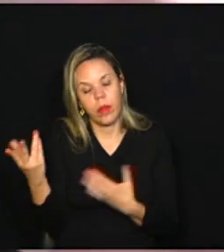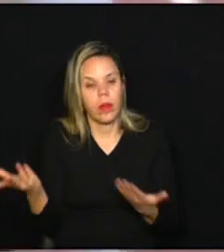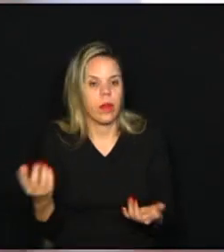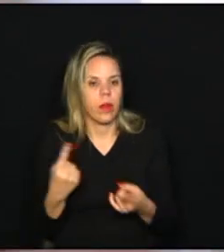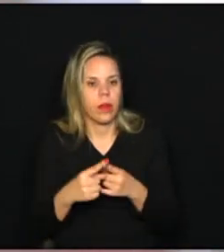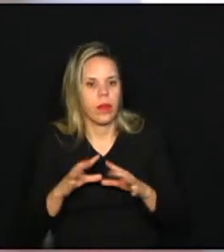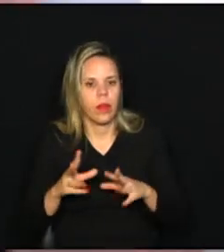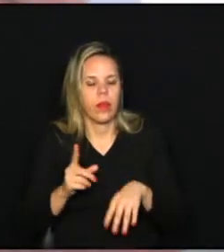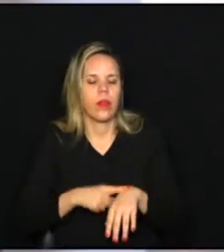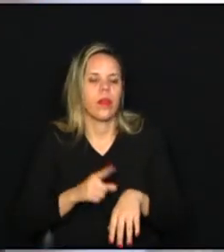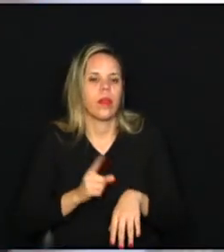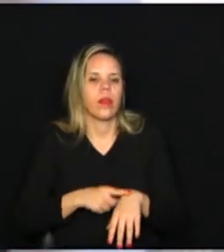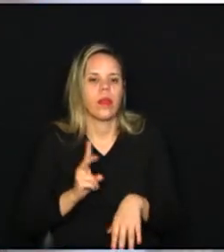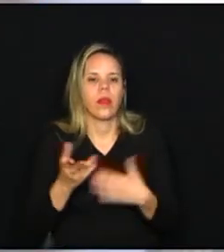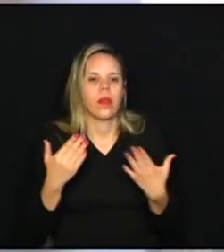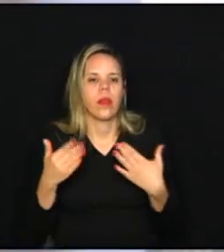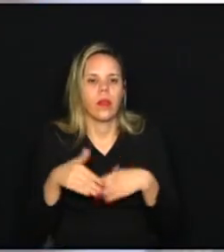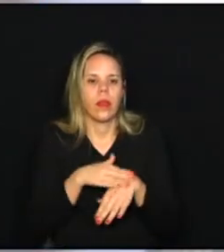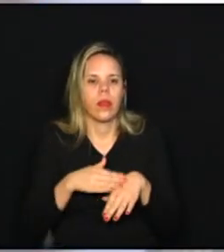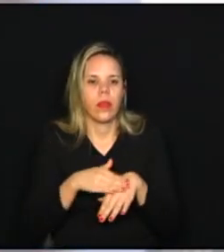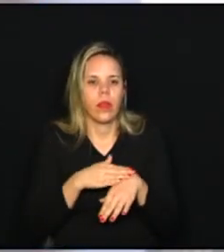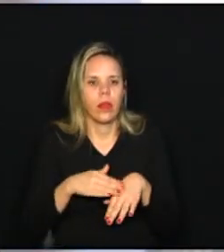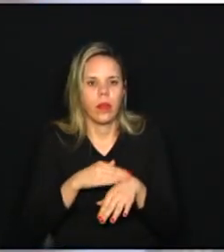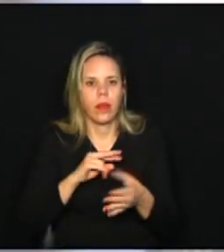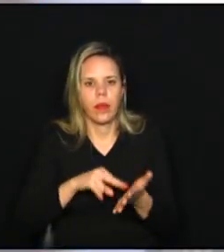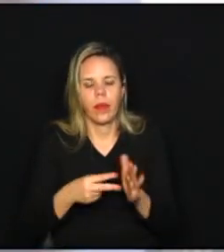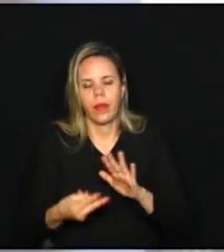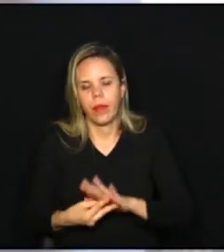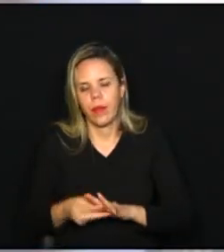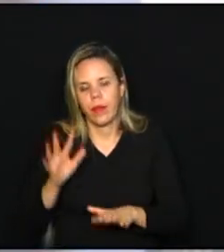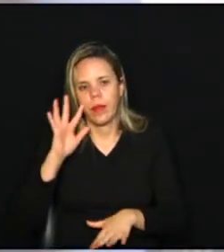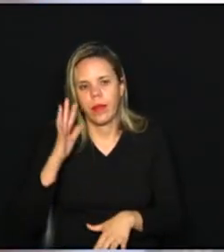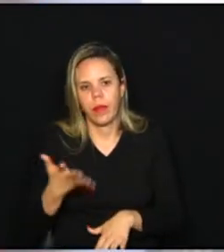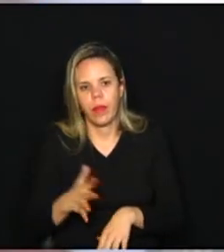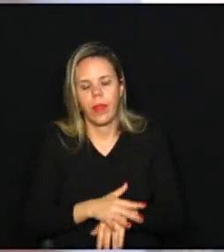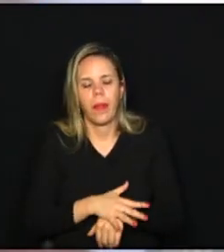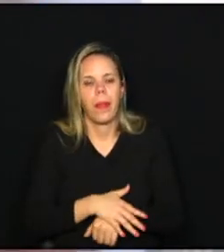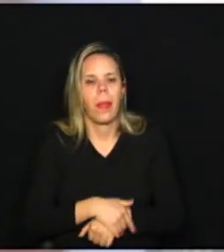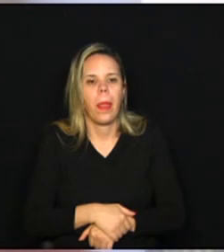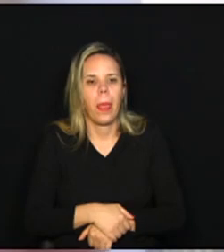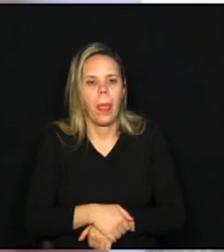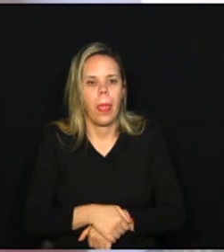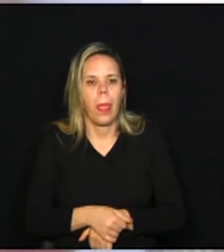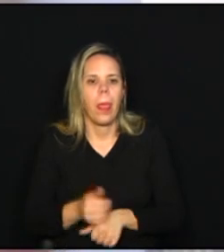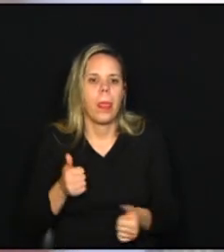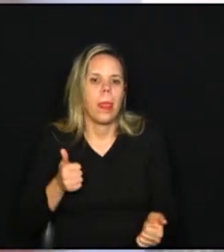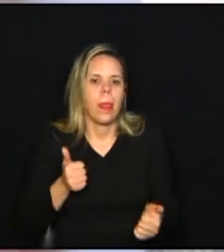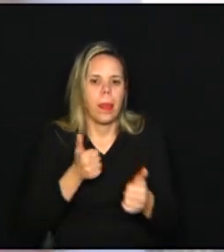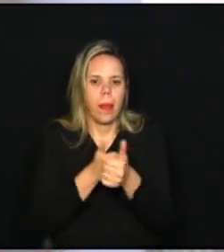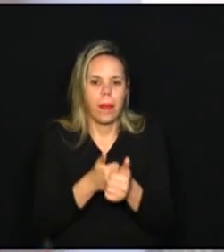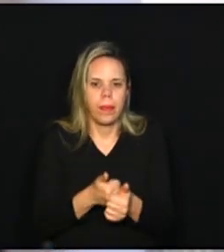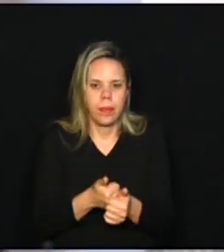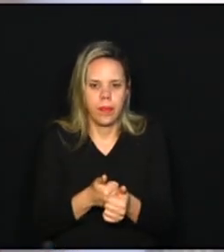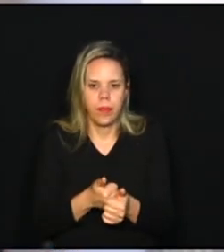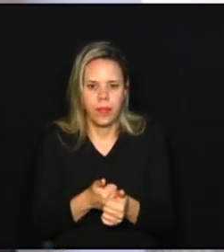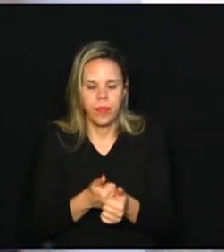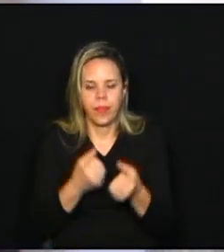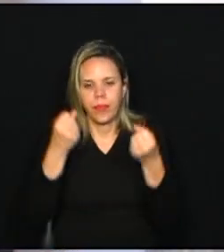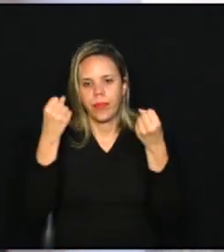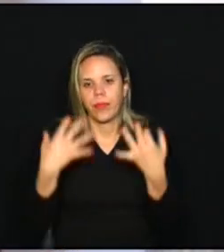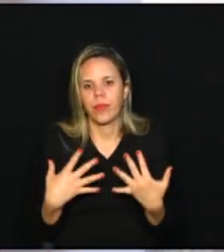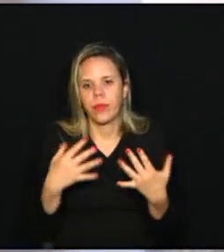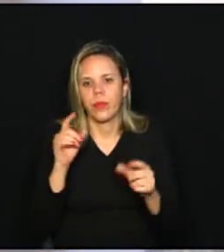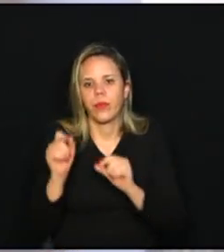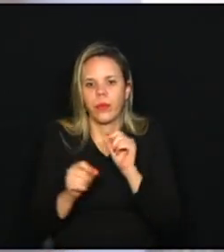todo momento a gente conversou exatamente sobre o significado do resultado, né? O resultado ele era acompanhado por uma explicação do